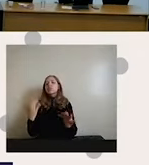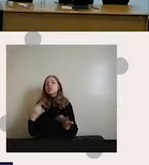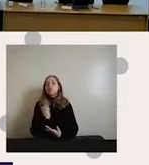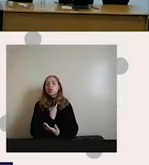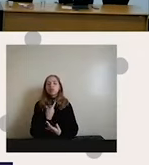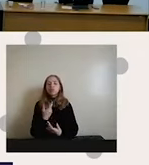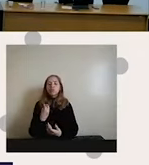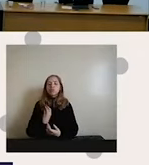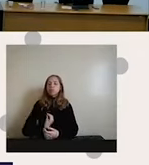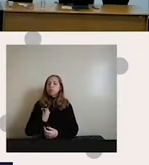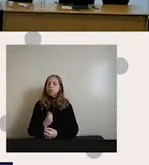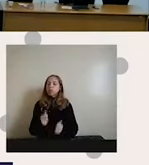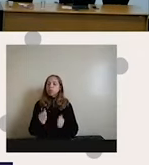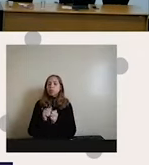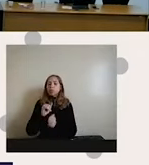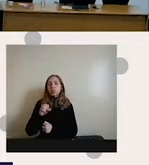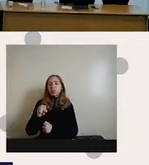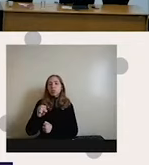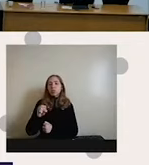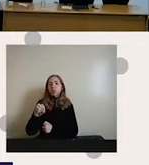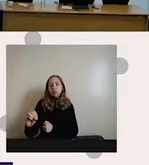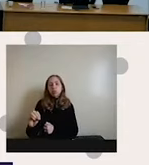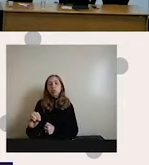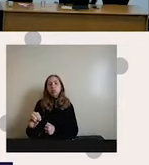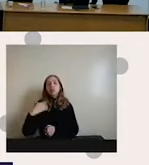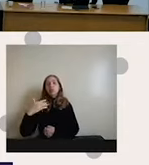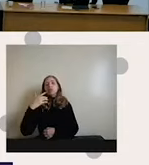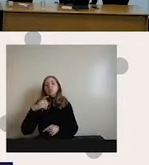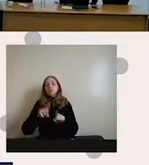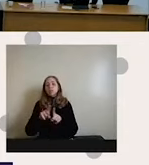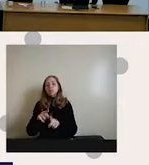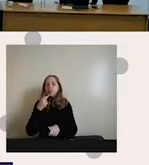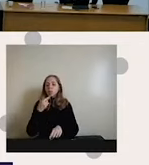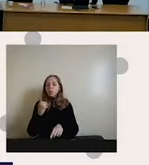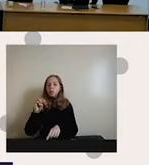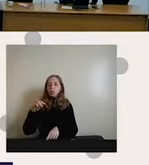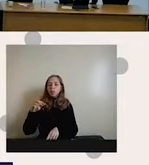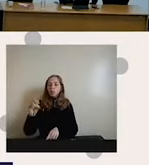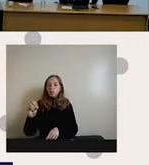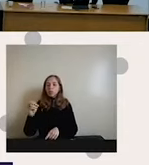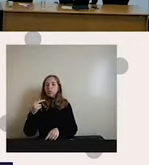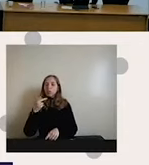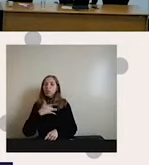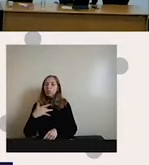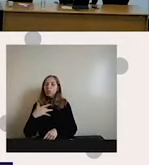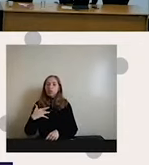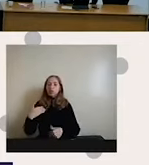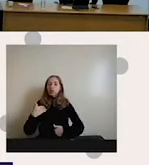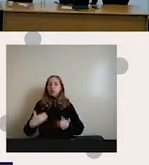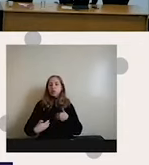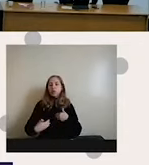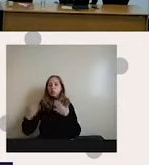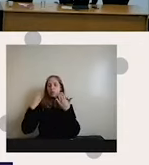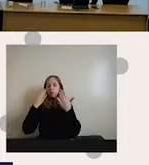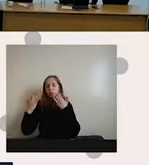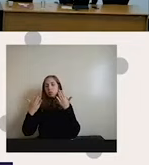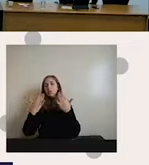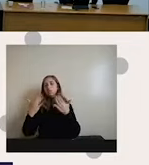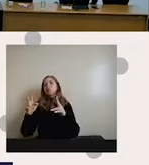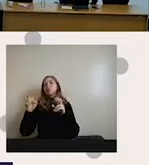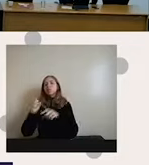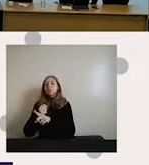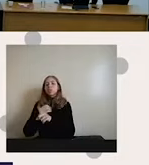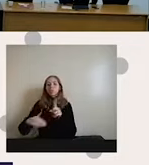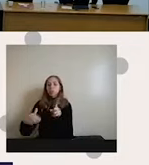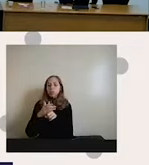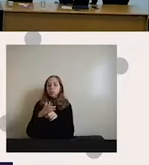isso. E, como o Dr. Mário colocou, da saúde física e psíquica serem indissociáveis, né? Então, justamente, a gente tem componentes de uma carga